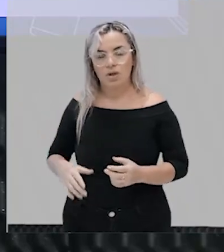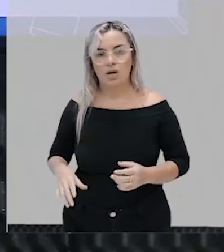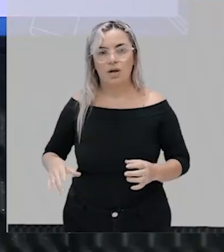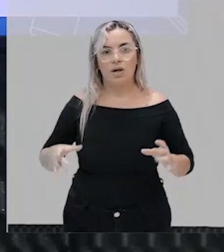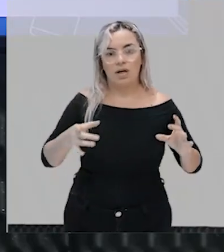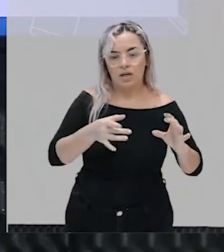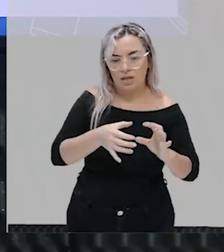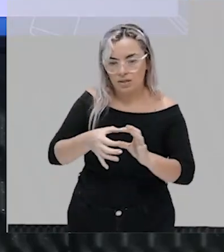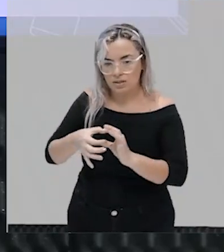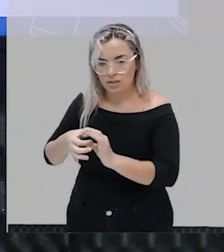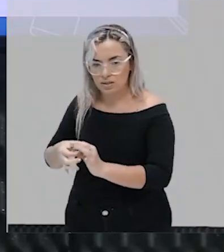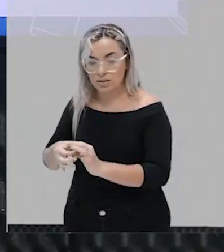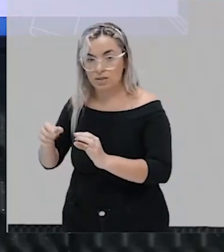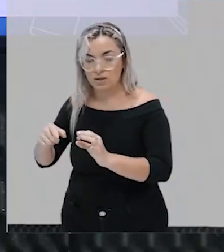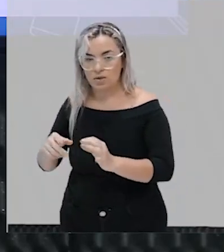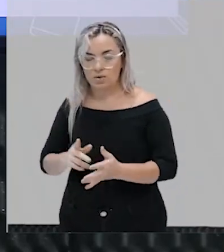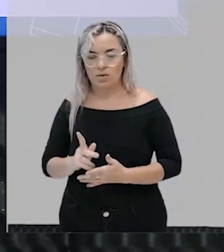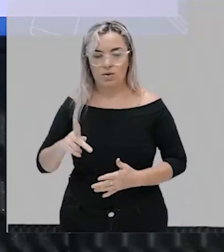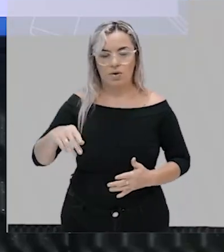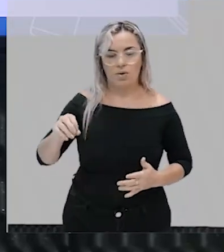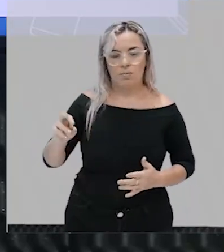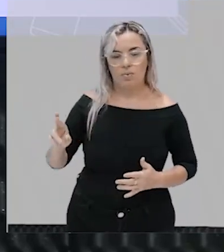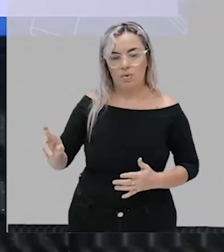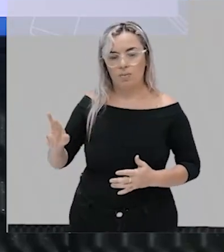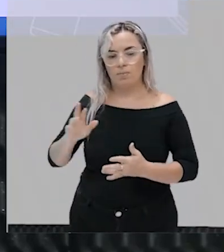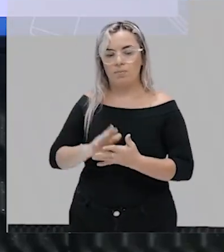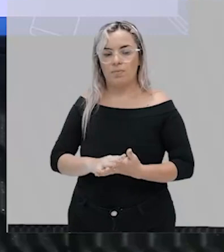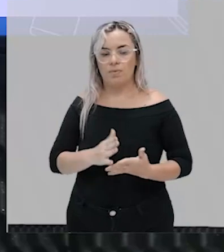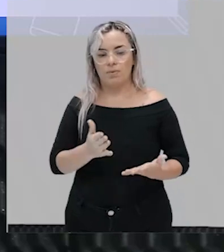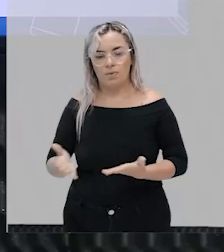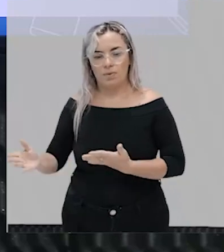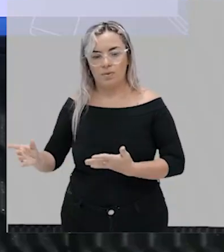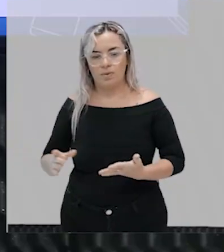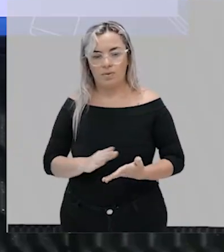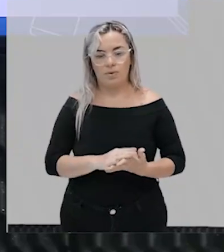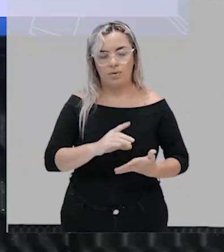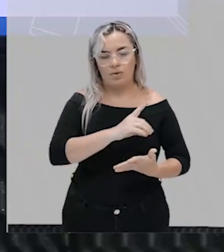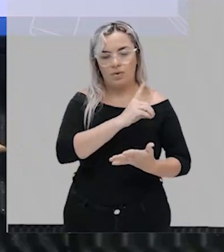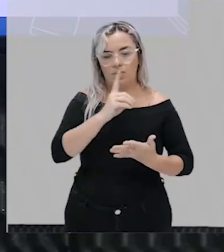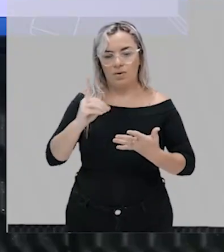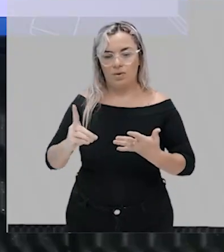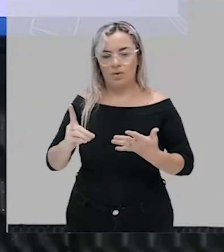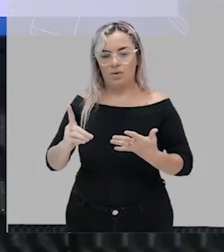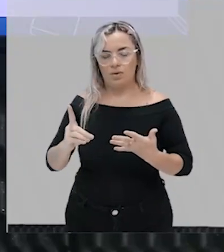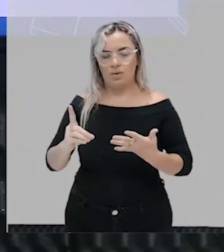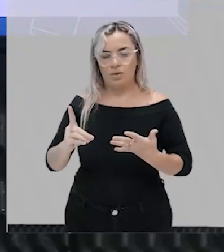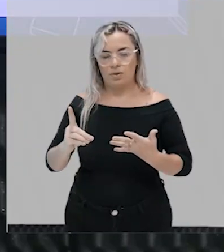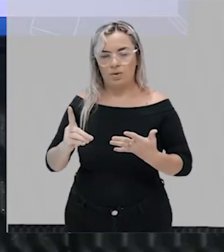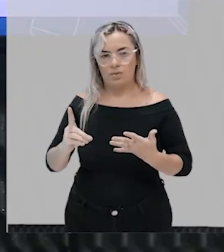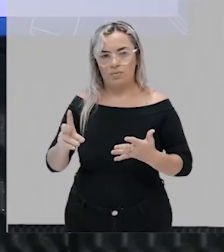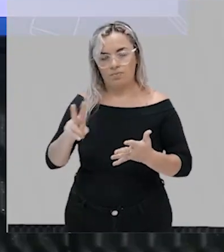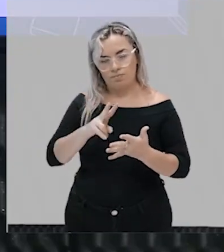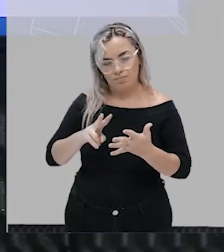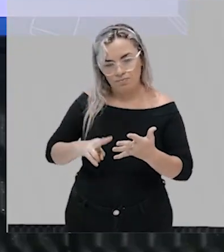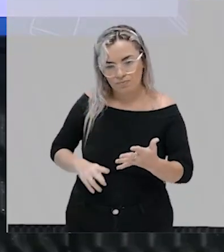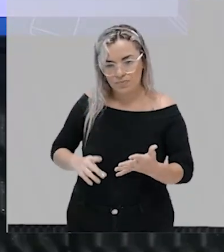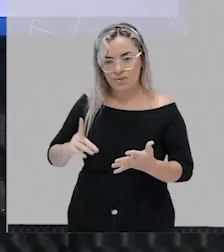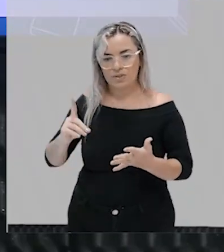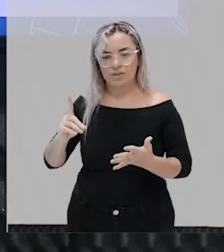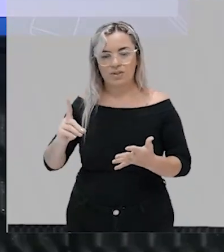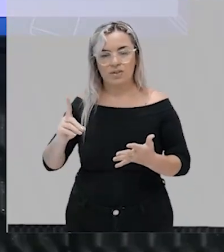E aqui, ó, se a equipe econômica não detiver e não deter, como muita gente fala. Tomem cuidado com isso,